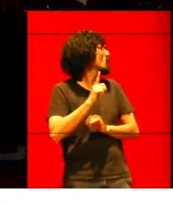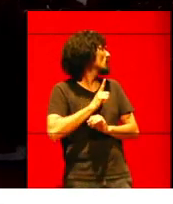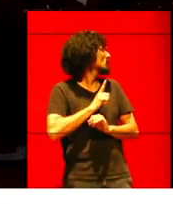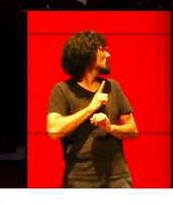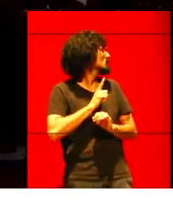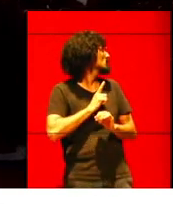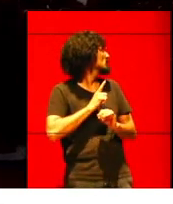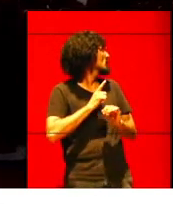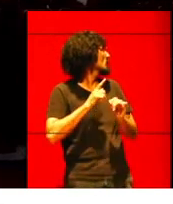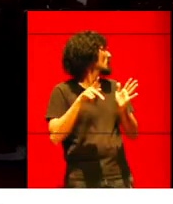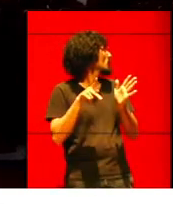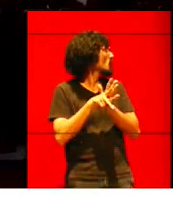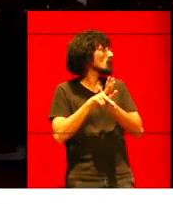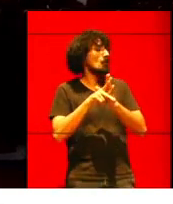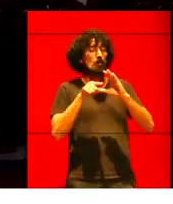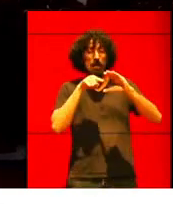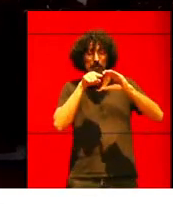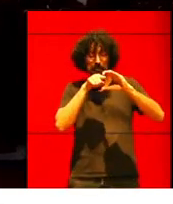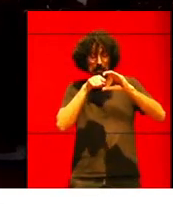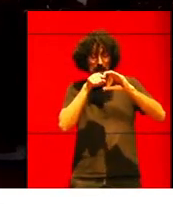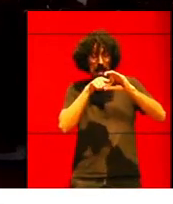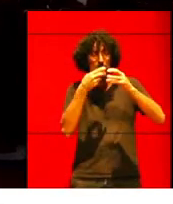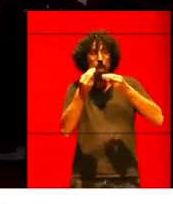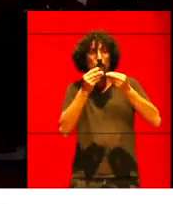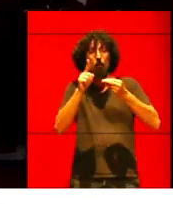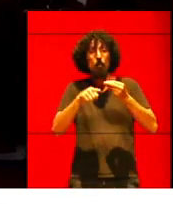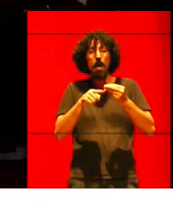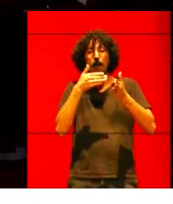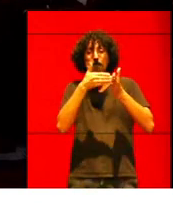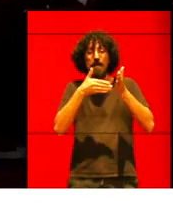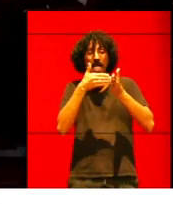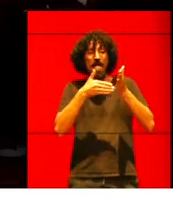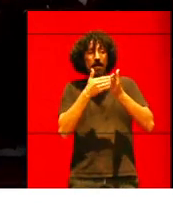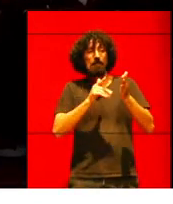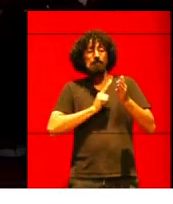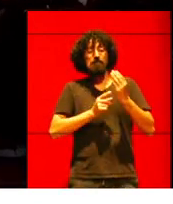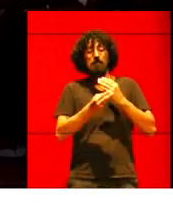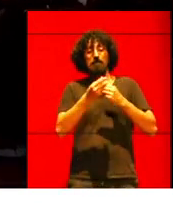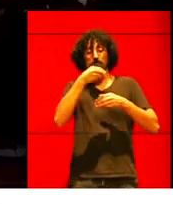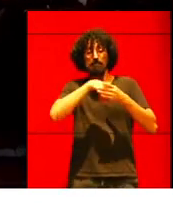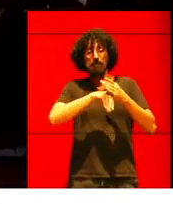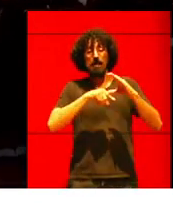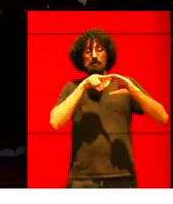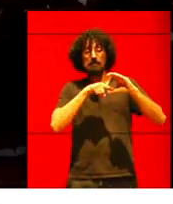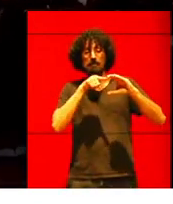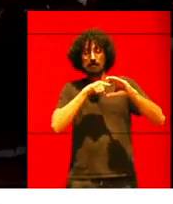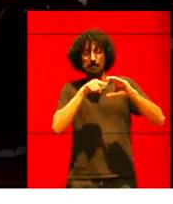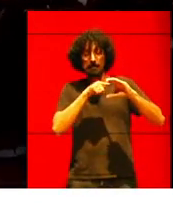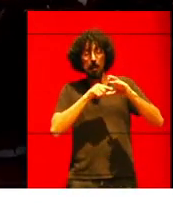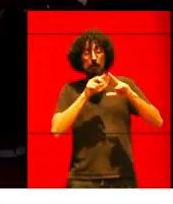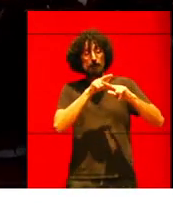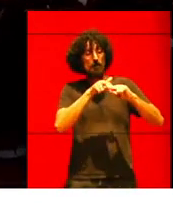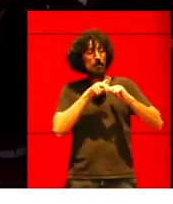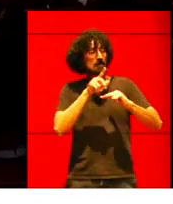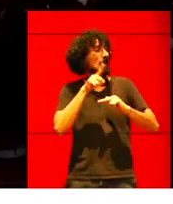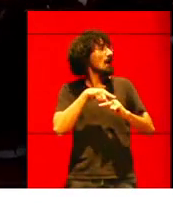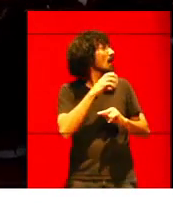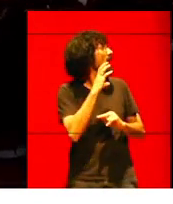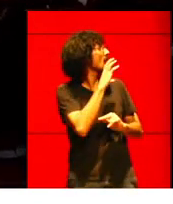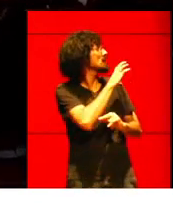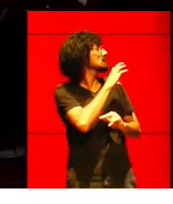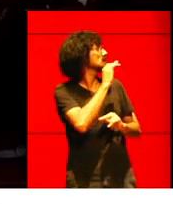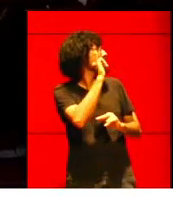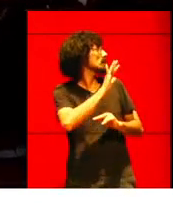meio intracelular, então ela tende a formar essa barreira, por isso que ela é dupla, por isso que ela tende a ter essa